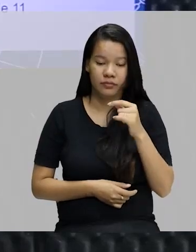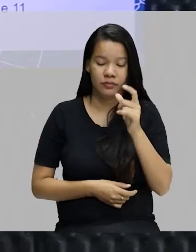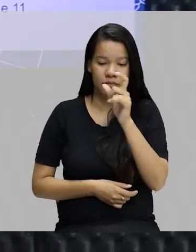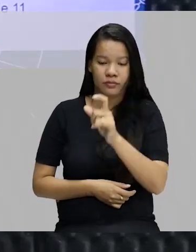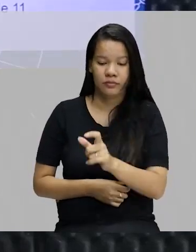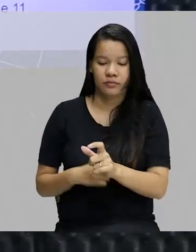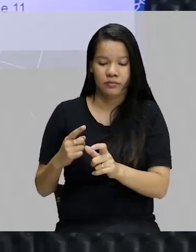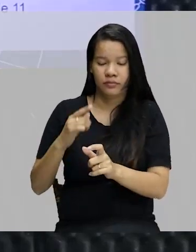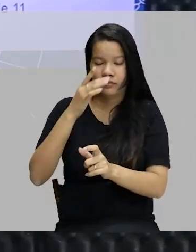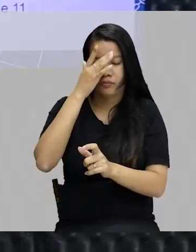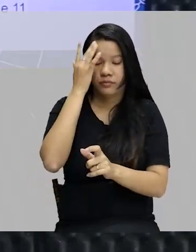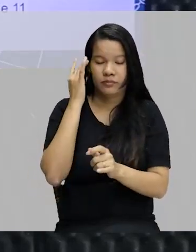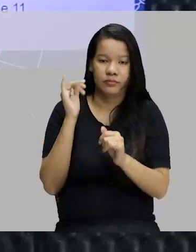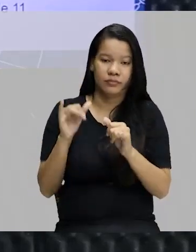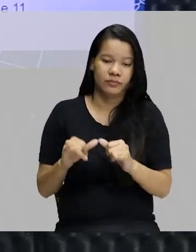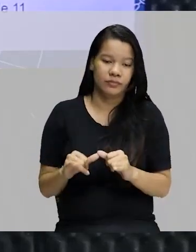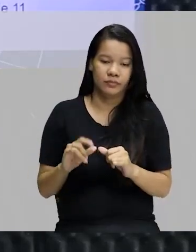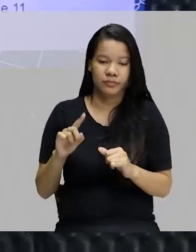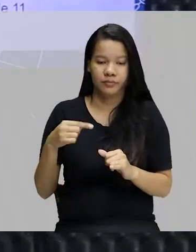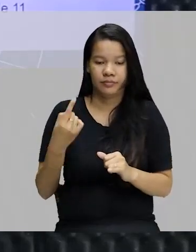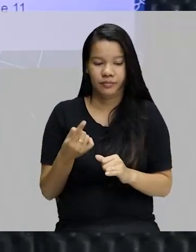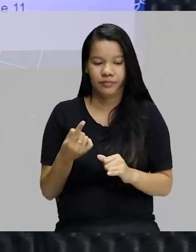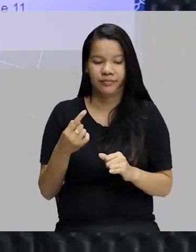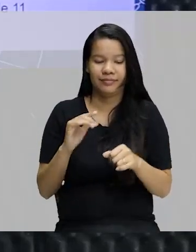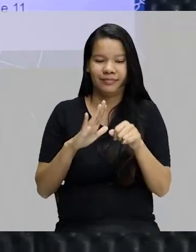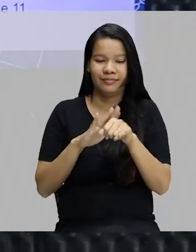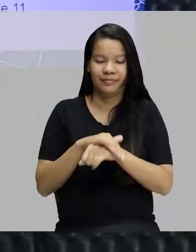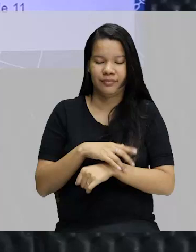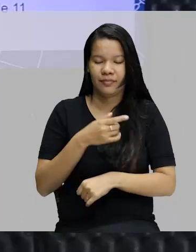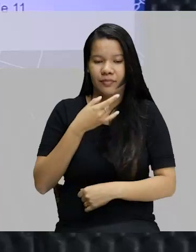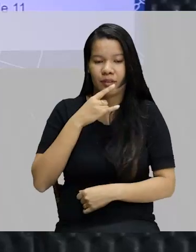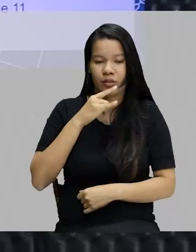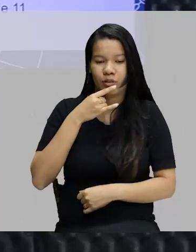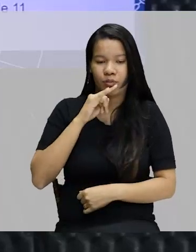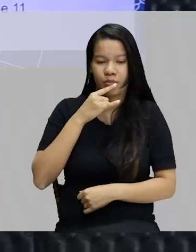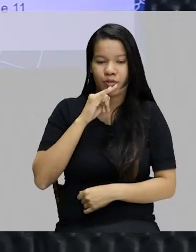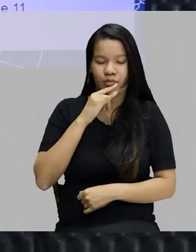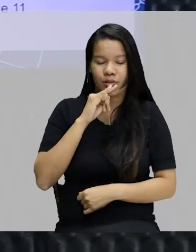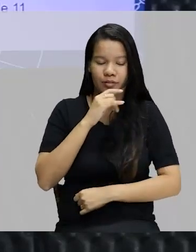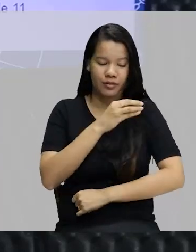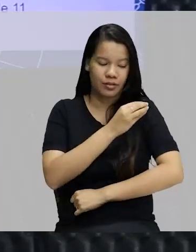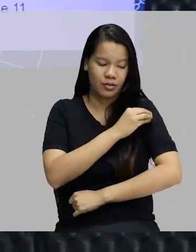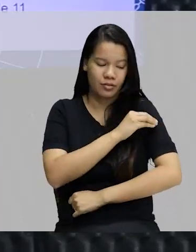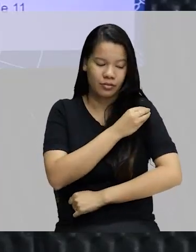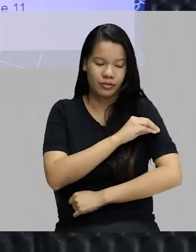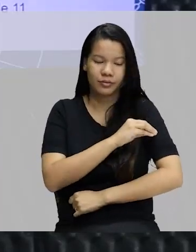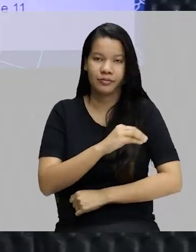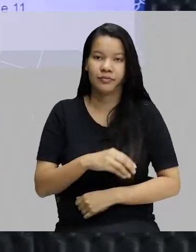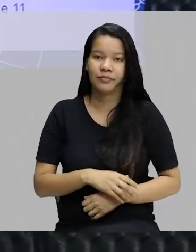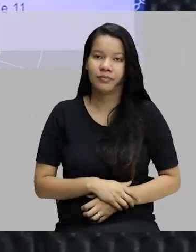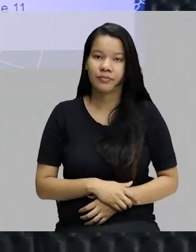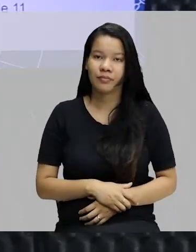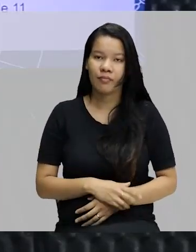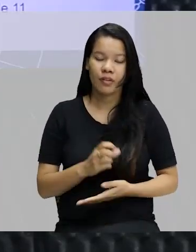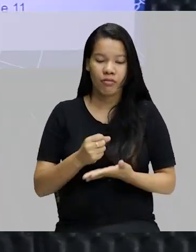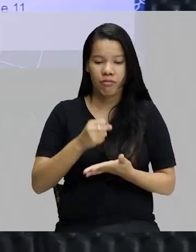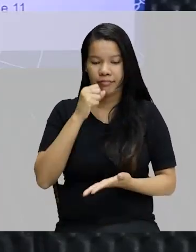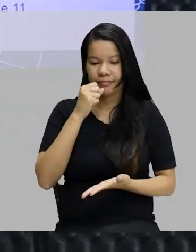que ficou, né, depois de uma noite que tomou muito álcool, né, cerveja, ou então